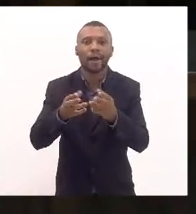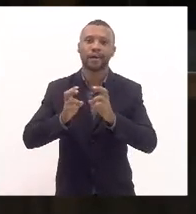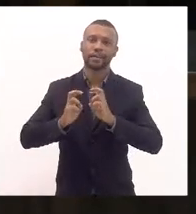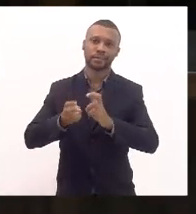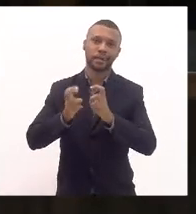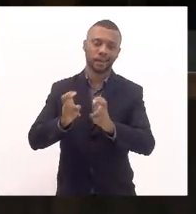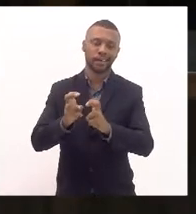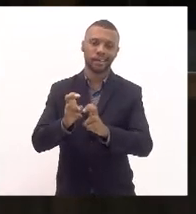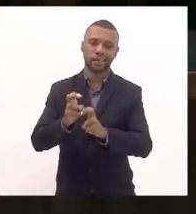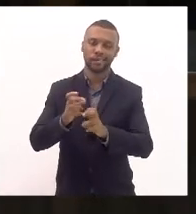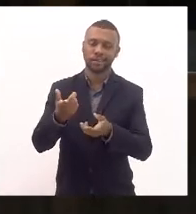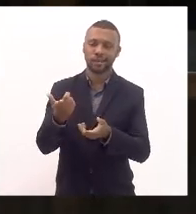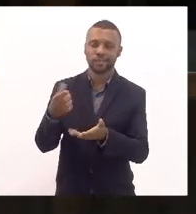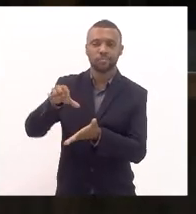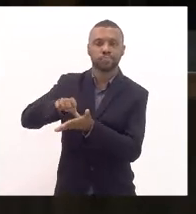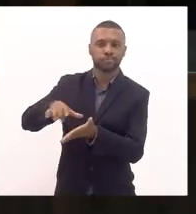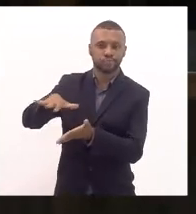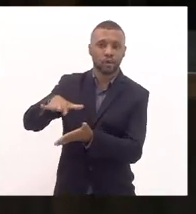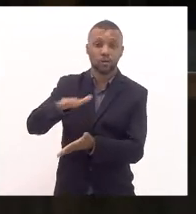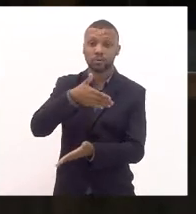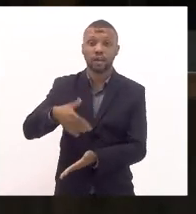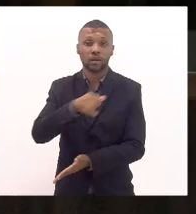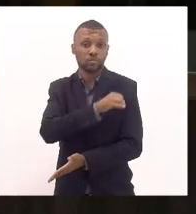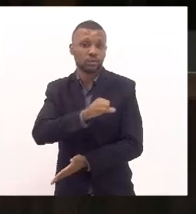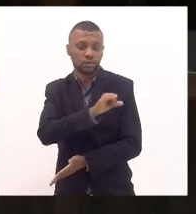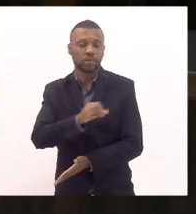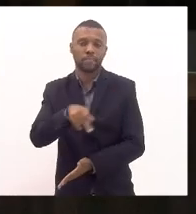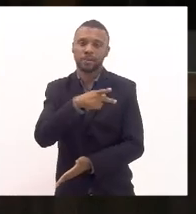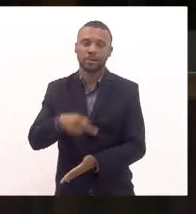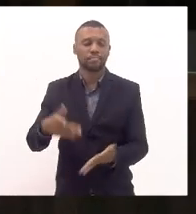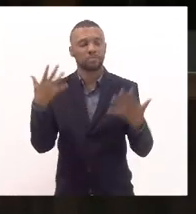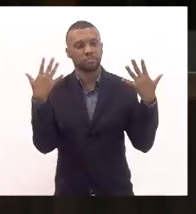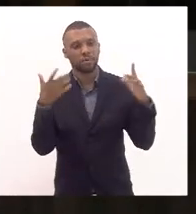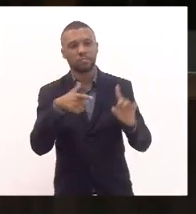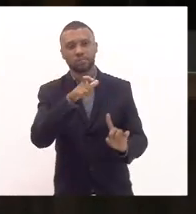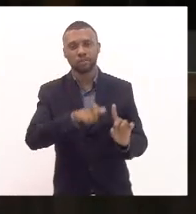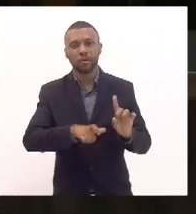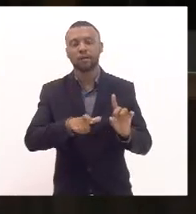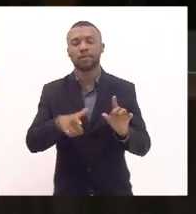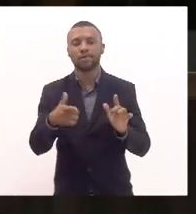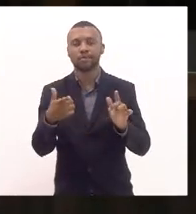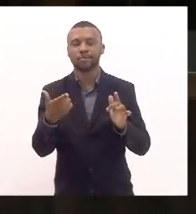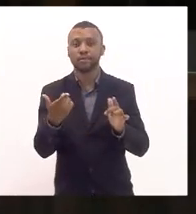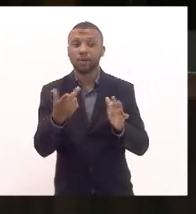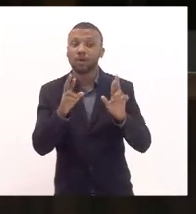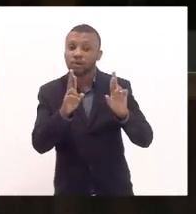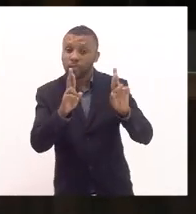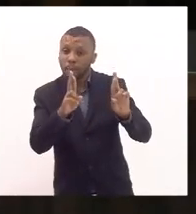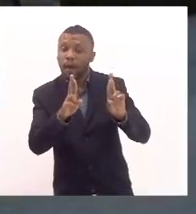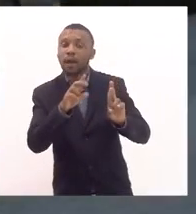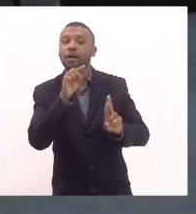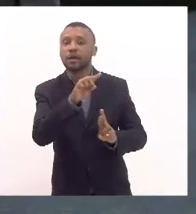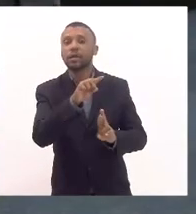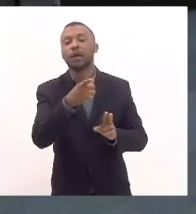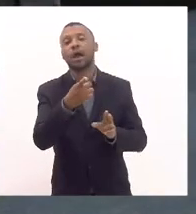rodoviário do Estado do Rio de Janeiro agetransp presidência parabenizo Conselheiro e faz votos de uma gestão